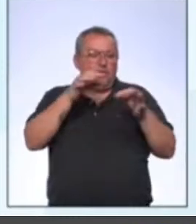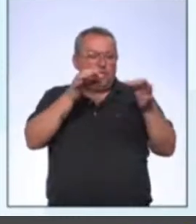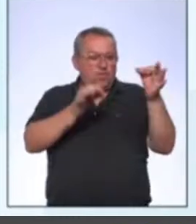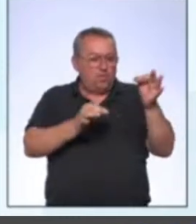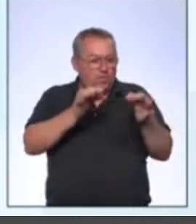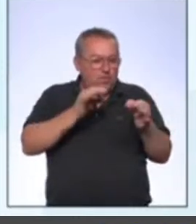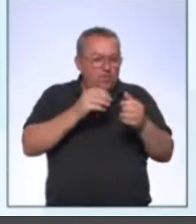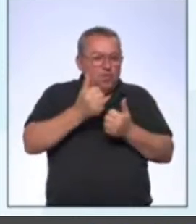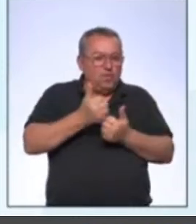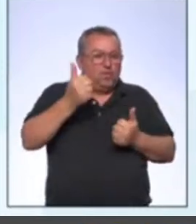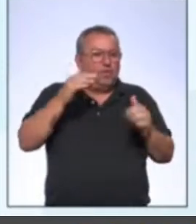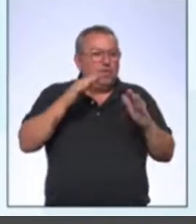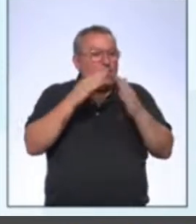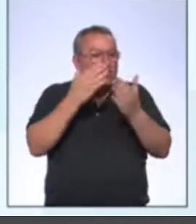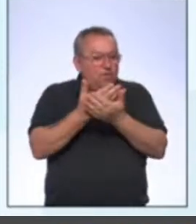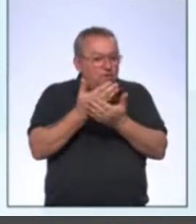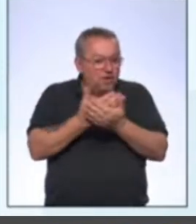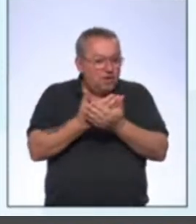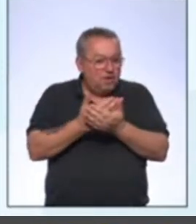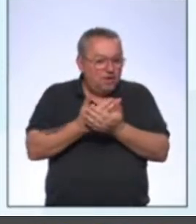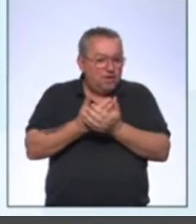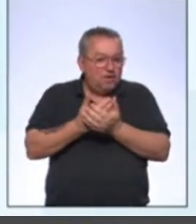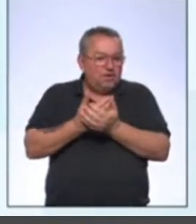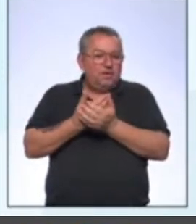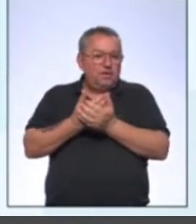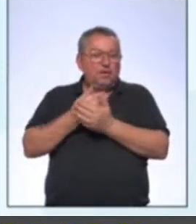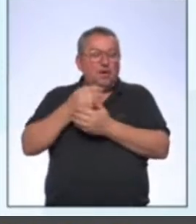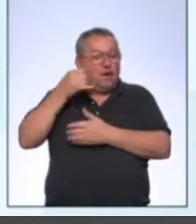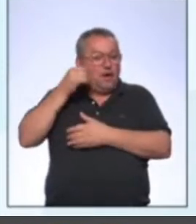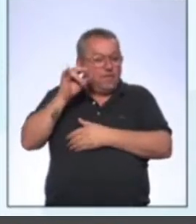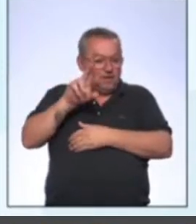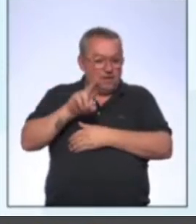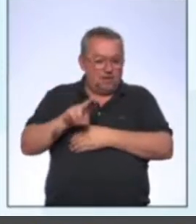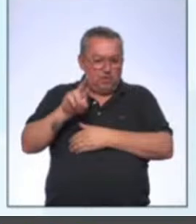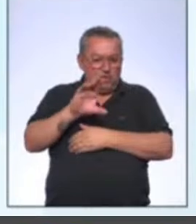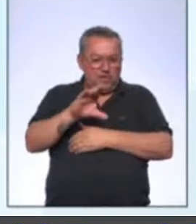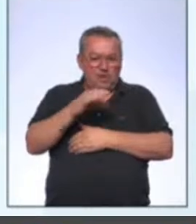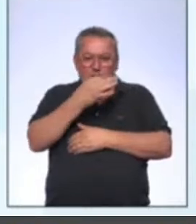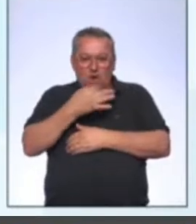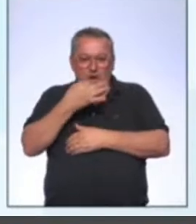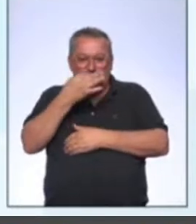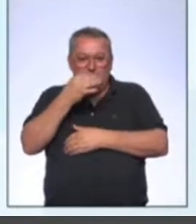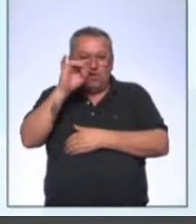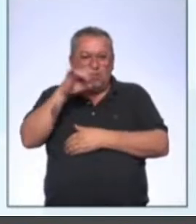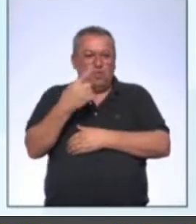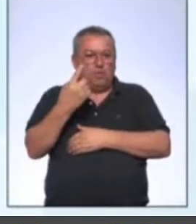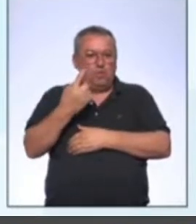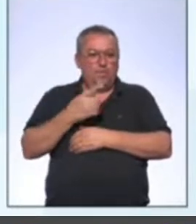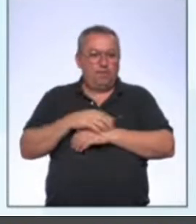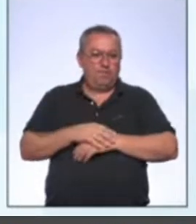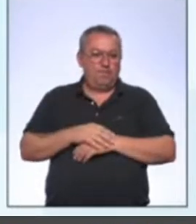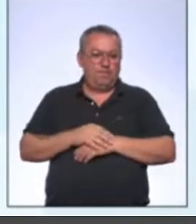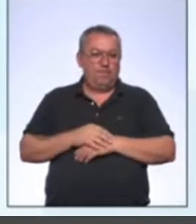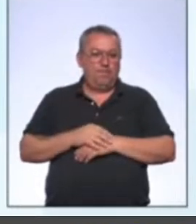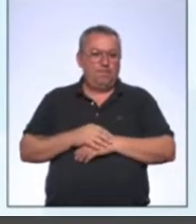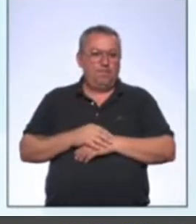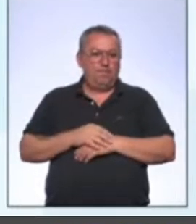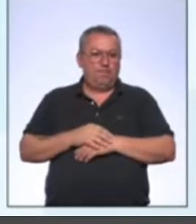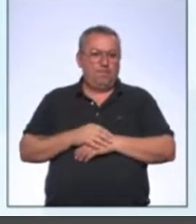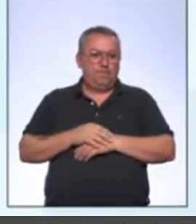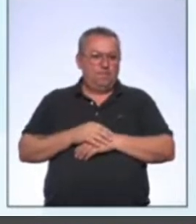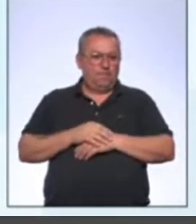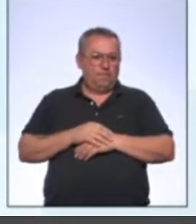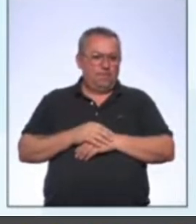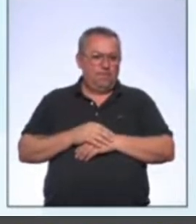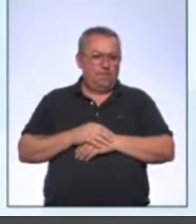para o diretor da escola, você deveria evitar esse tipo de uso, tá bom? Então, só sobrou uma alternativa. Vamos aí,